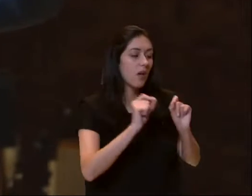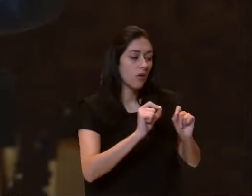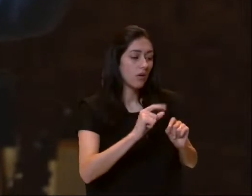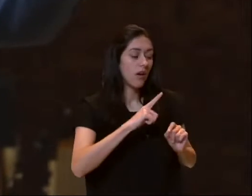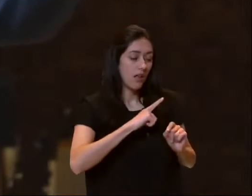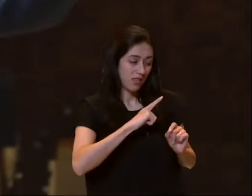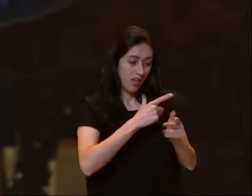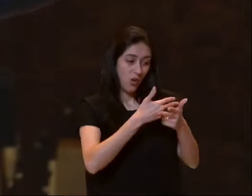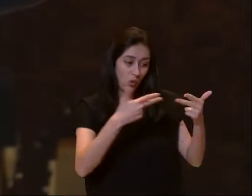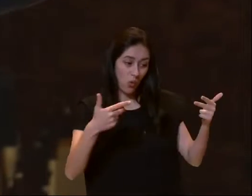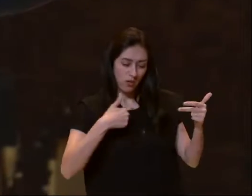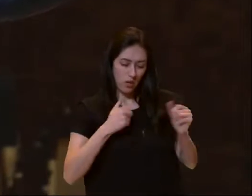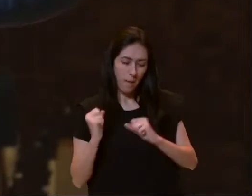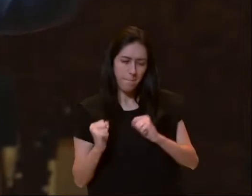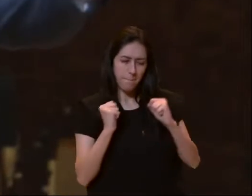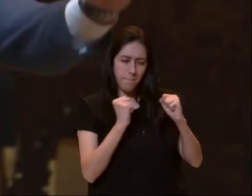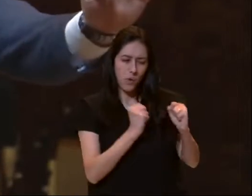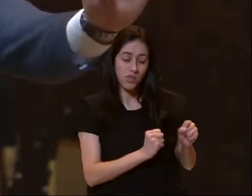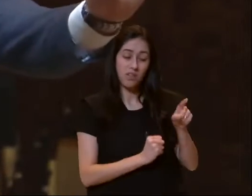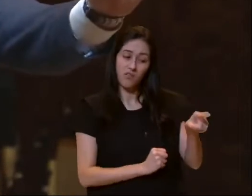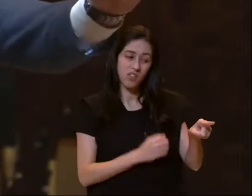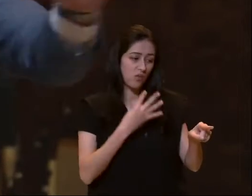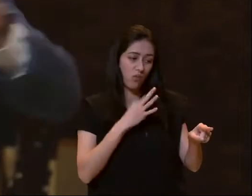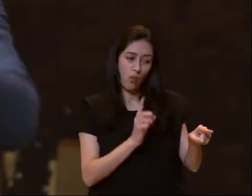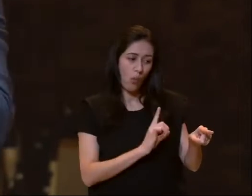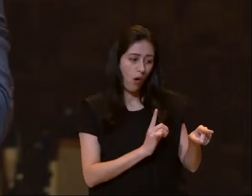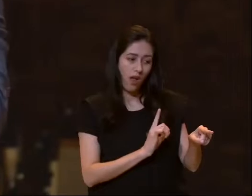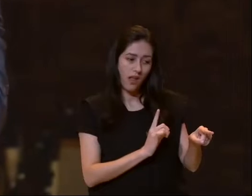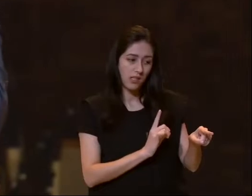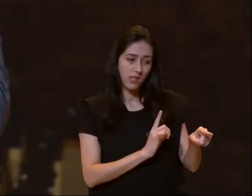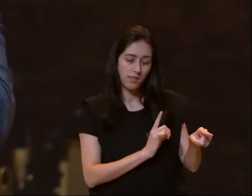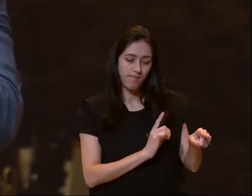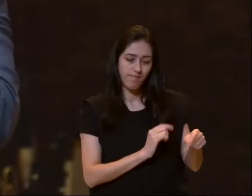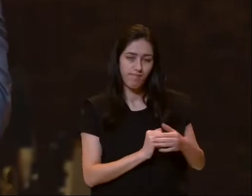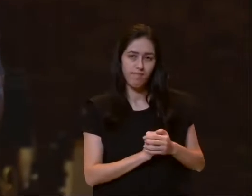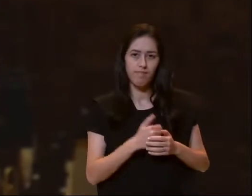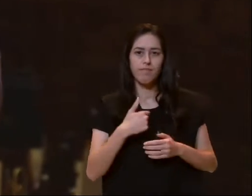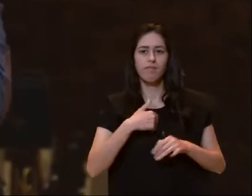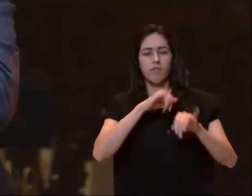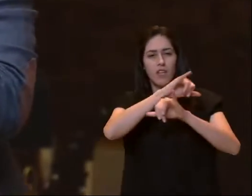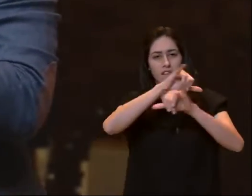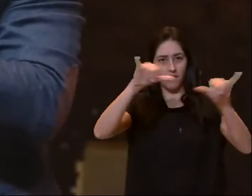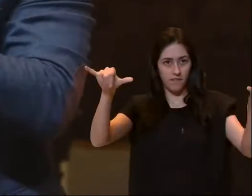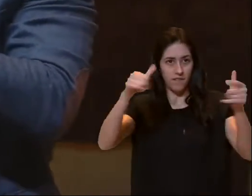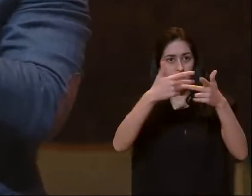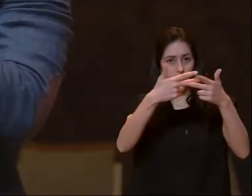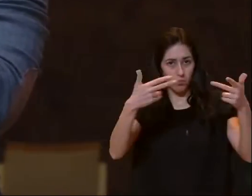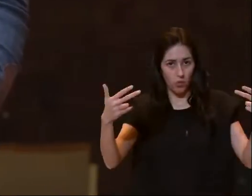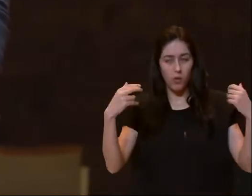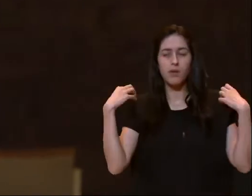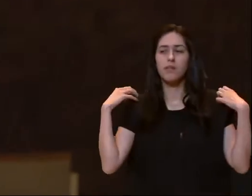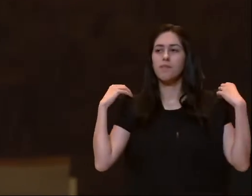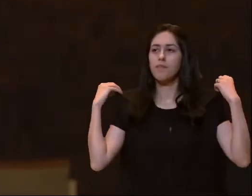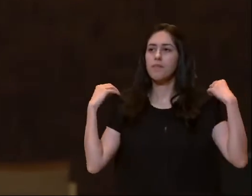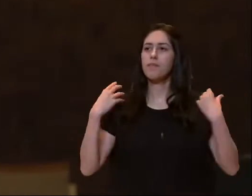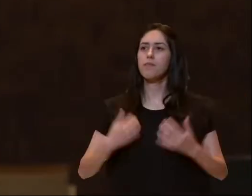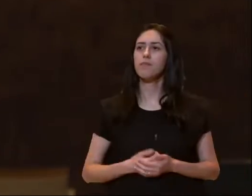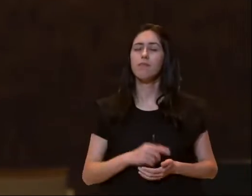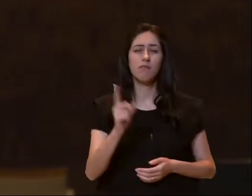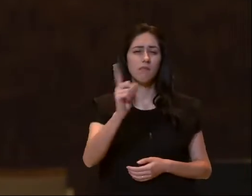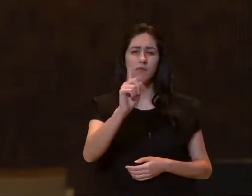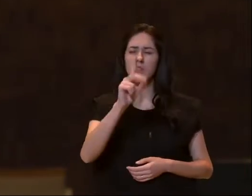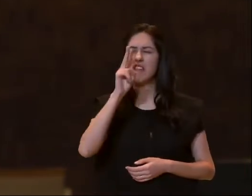meu poder que você não conhece. Deixa eu te dizer uma coisa. Nem por